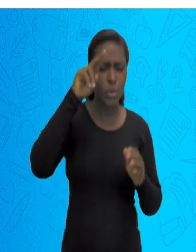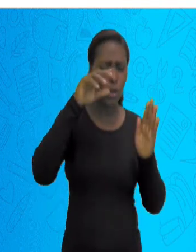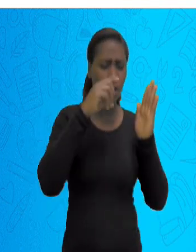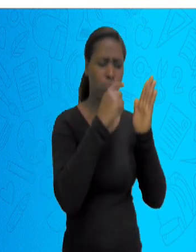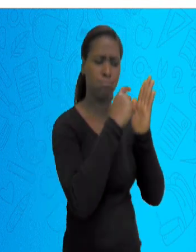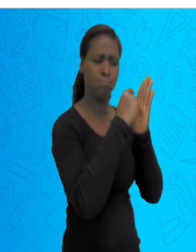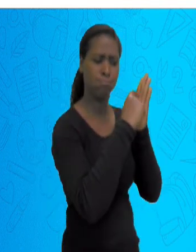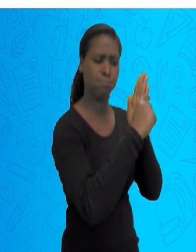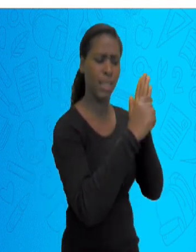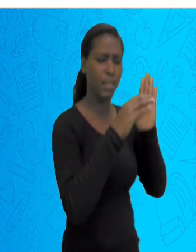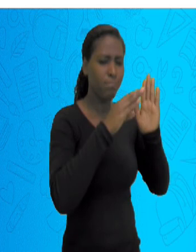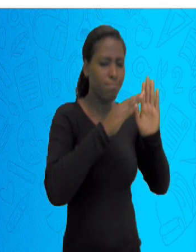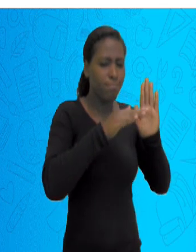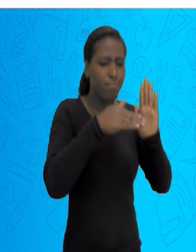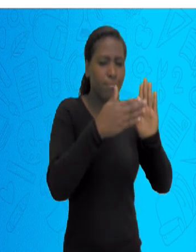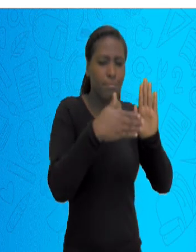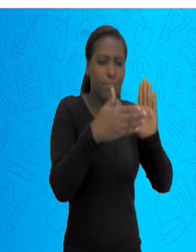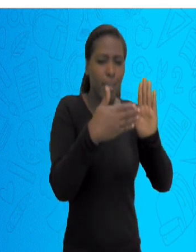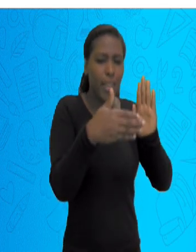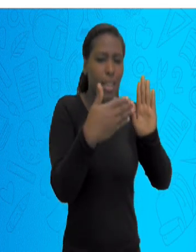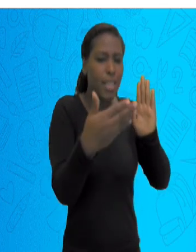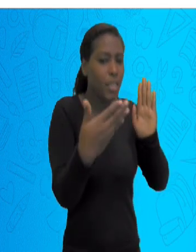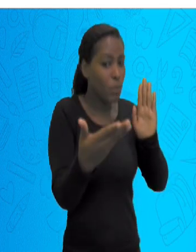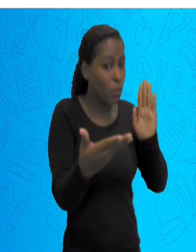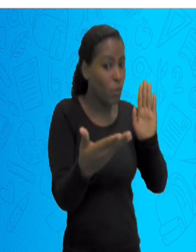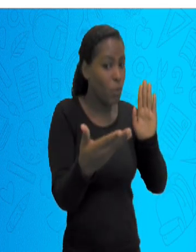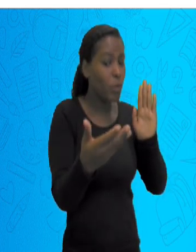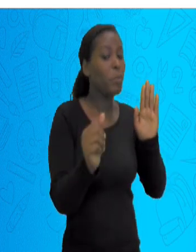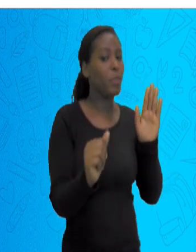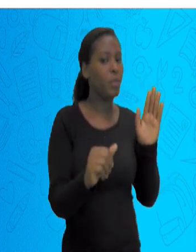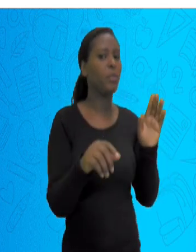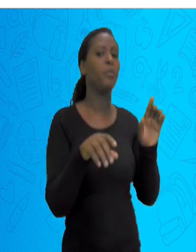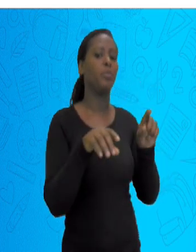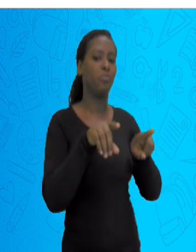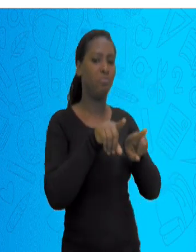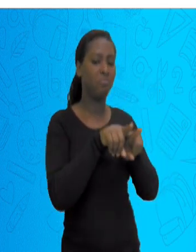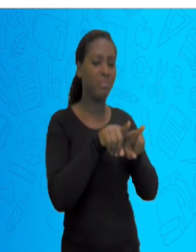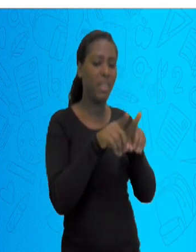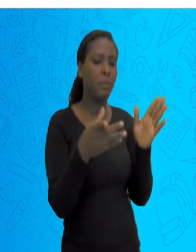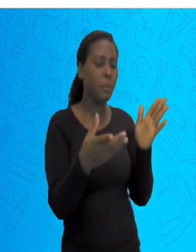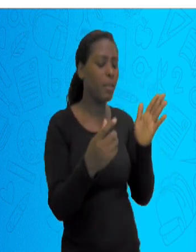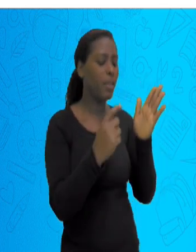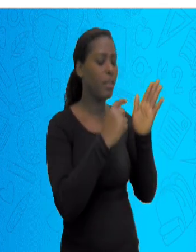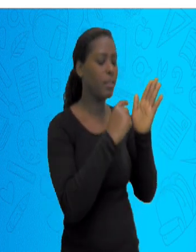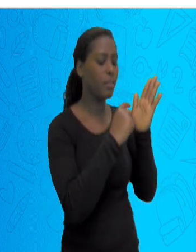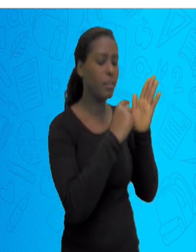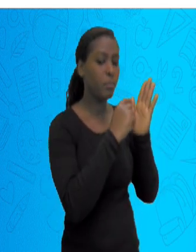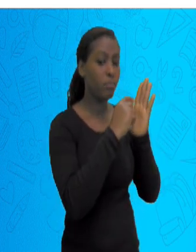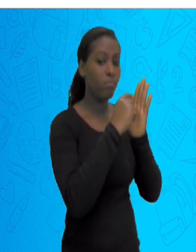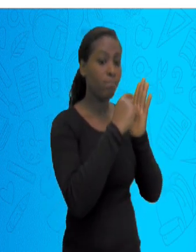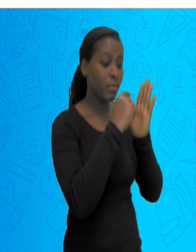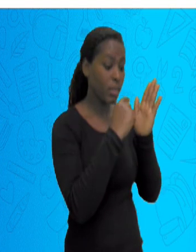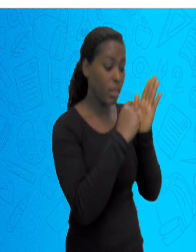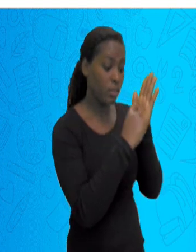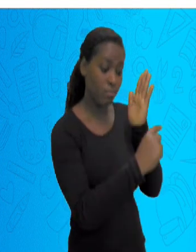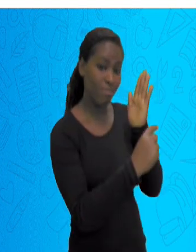desenvolvendo, né, o assunto, o acontecimento, o desfecho, que é a solução do problema.